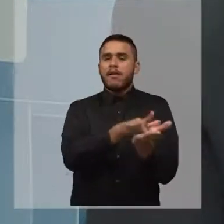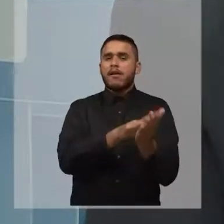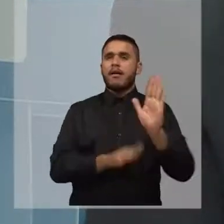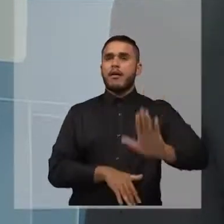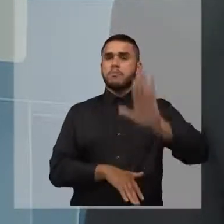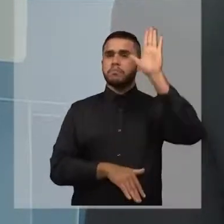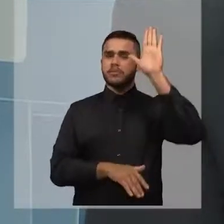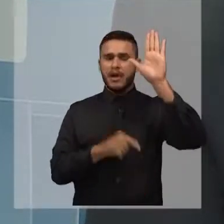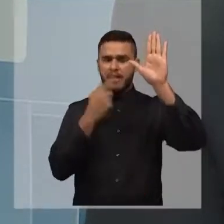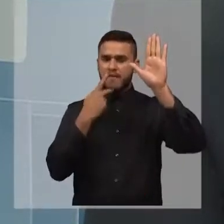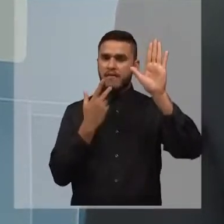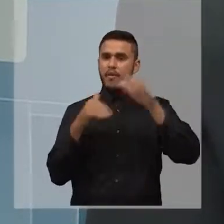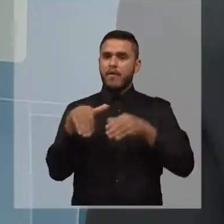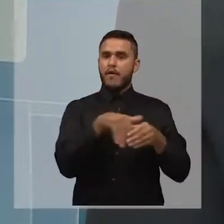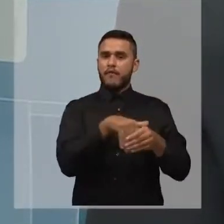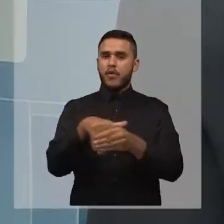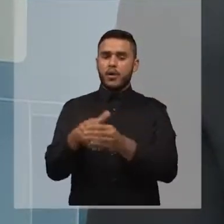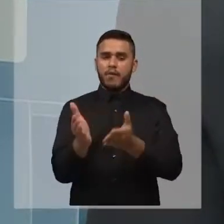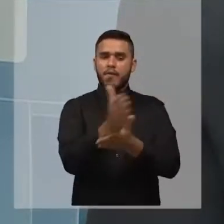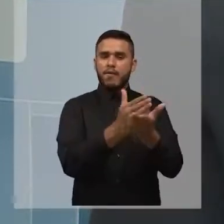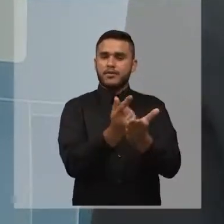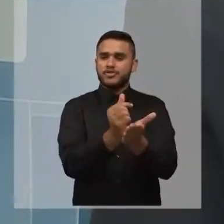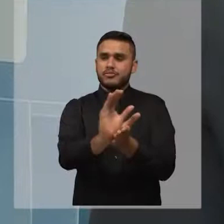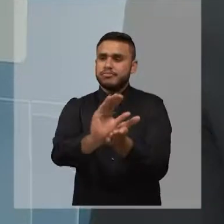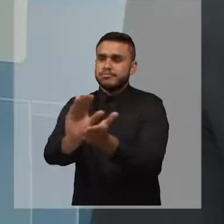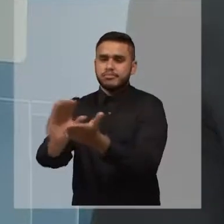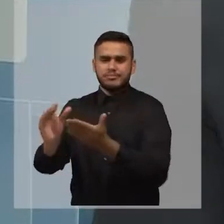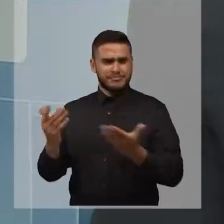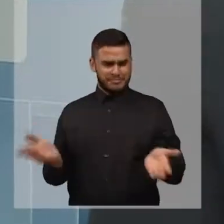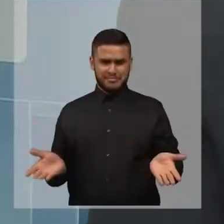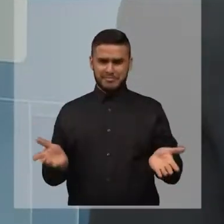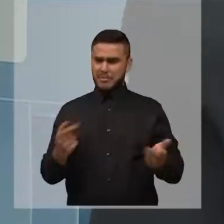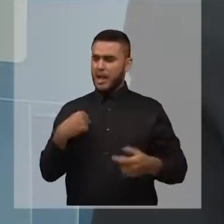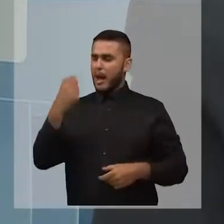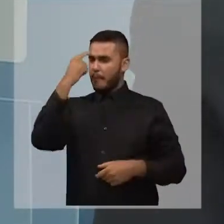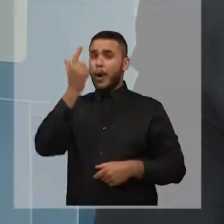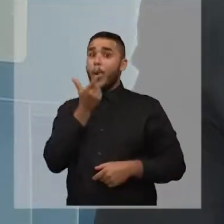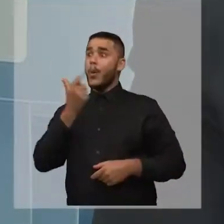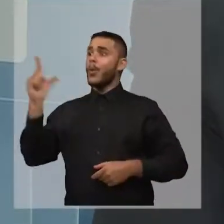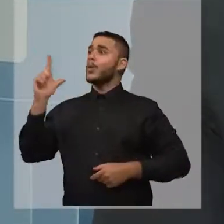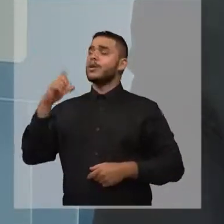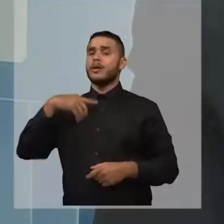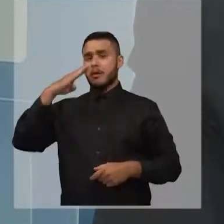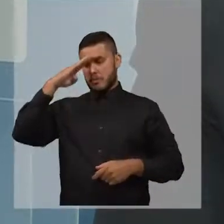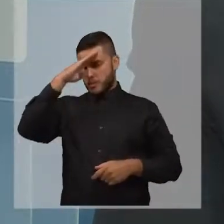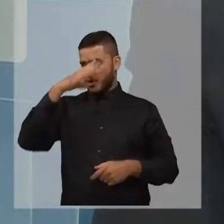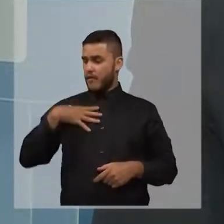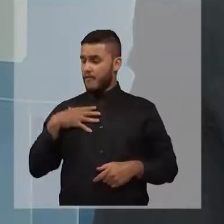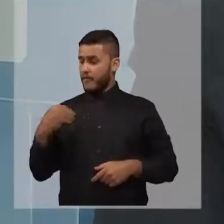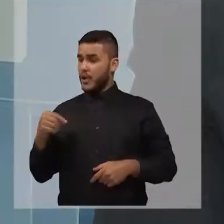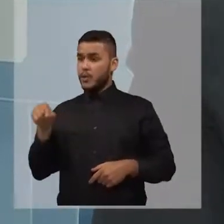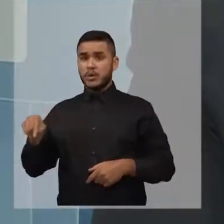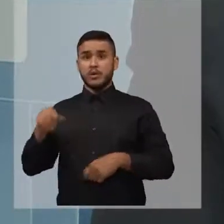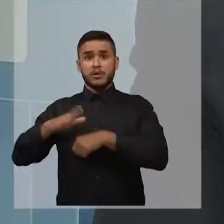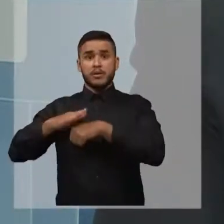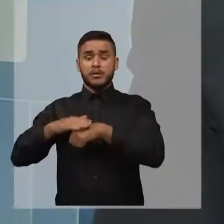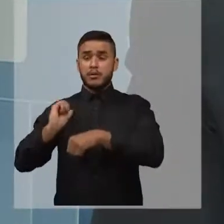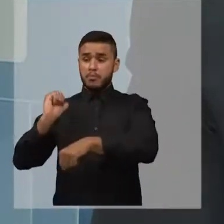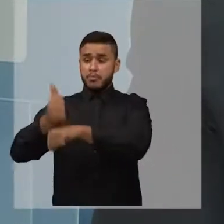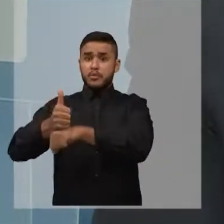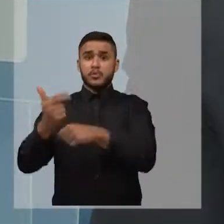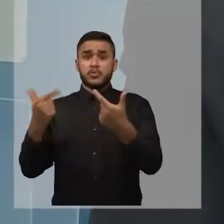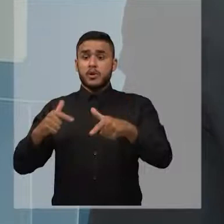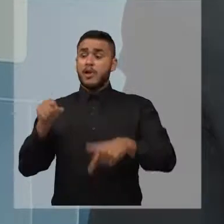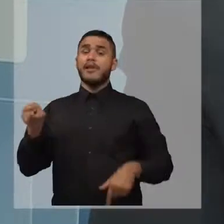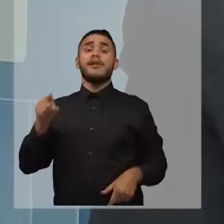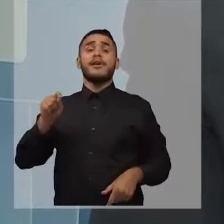eleitoral, e acham pouco que vê um filho do Bolsonaro, não tem nada a ver com a história, não tem nenhum cargo no governo, porque não pode ter, é vereador do Rio